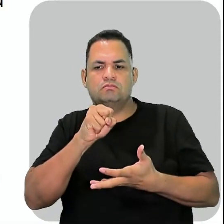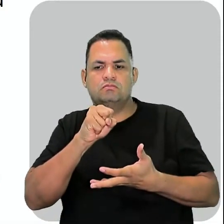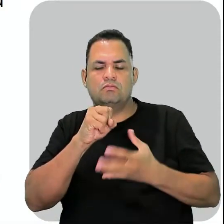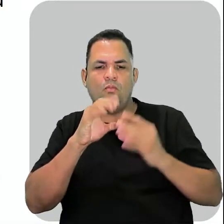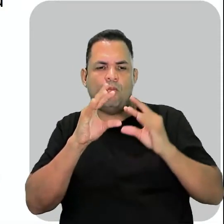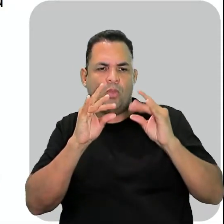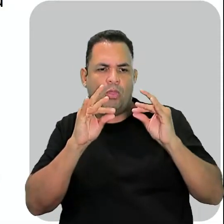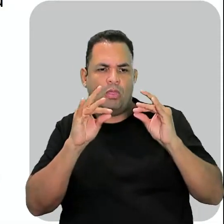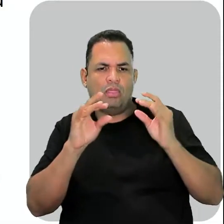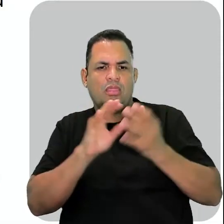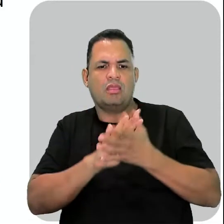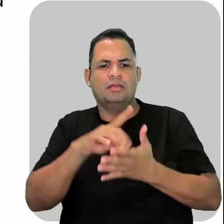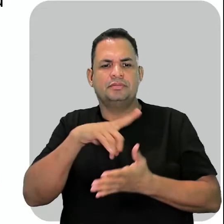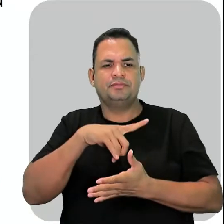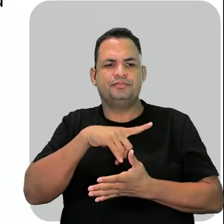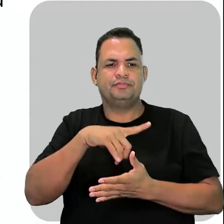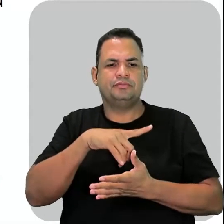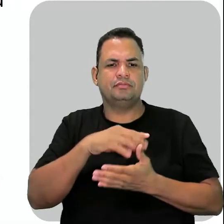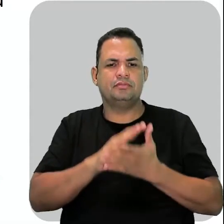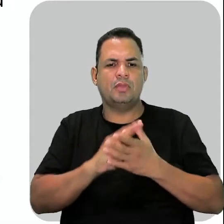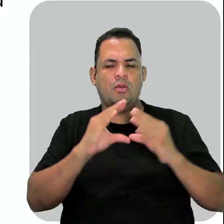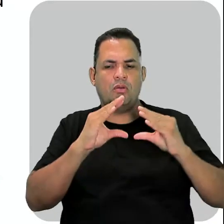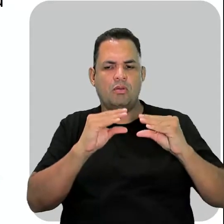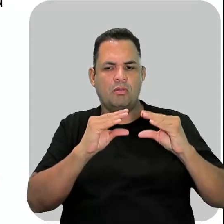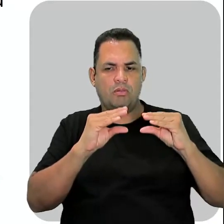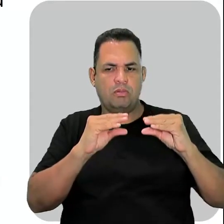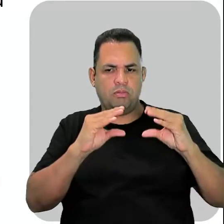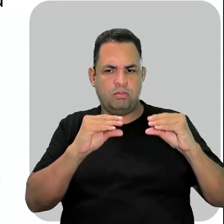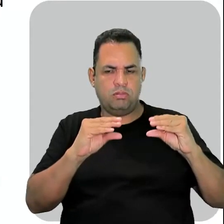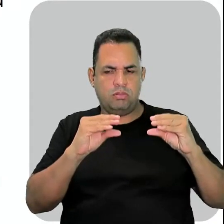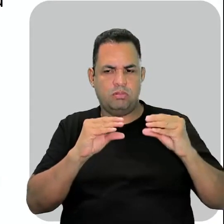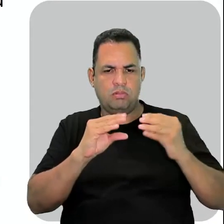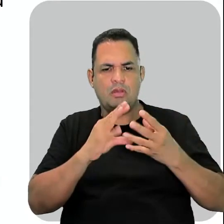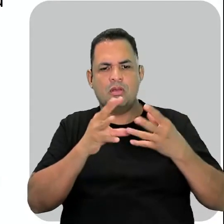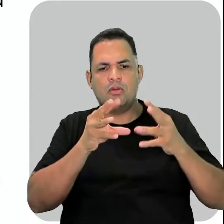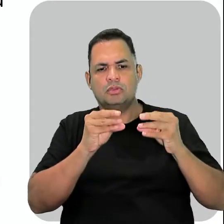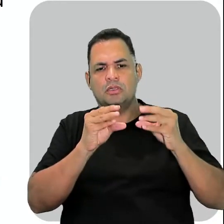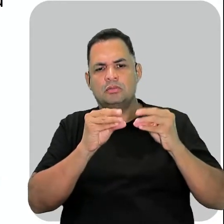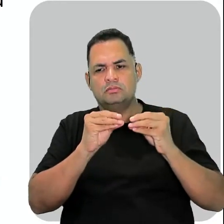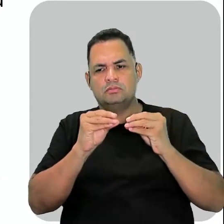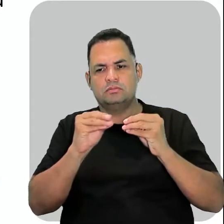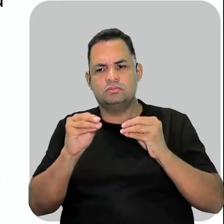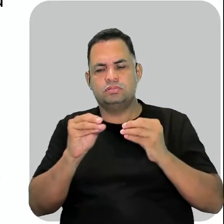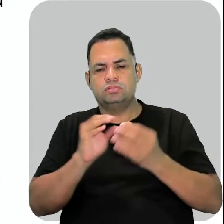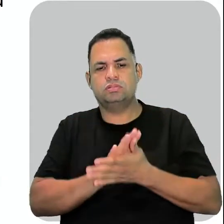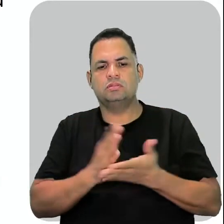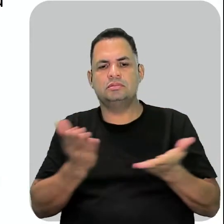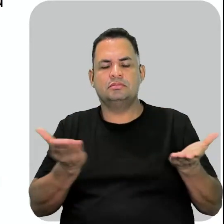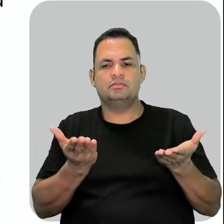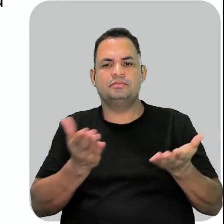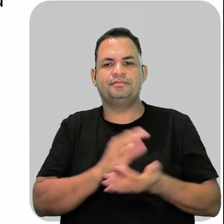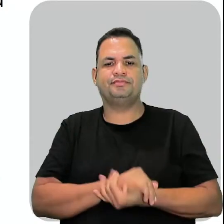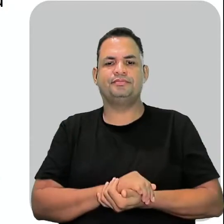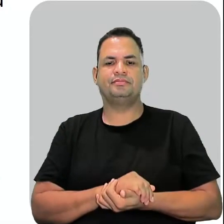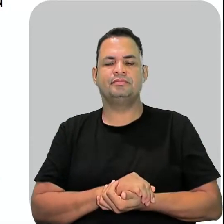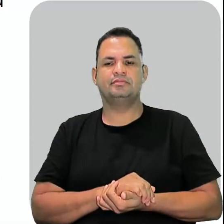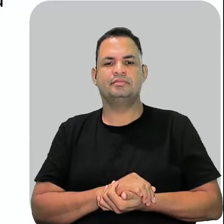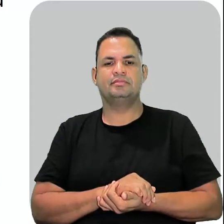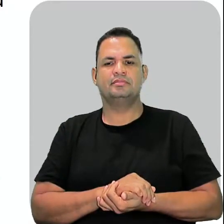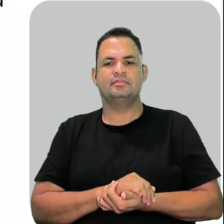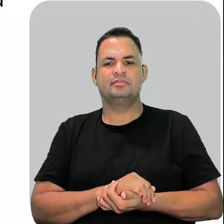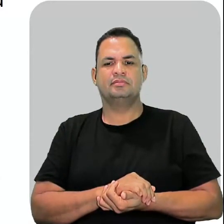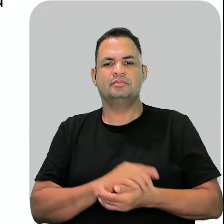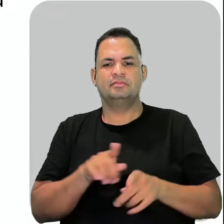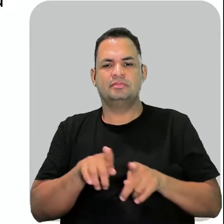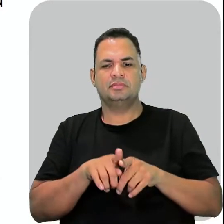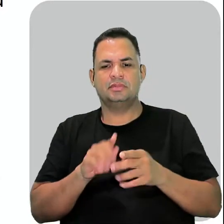como exemplo, nós temos aqui o algodão. Na minha casa tinha antigamente um pé de algodão, hoje em dia não tem mais. E nós